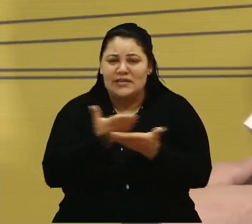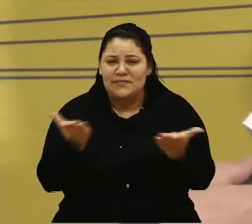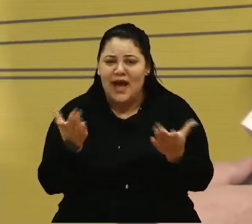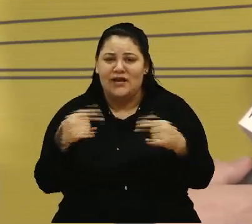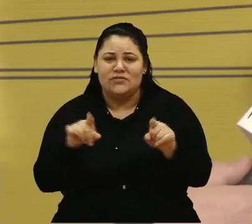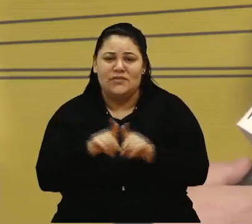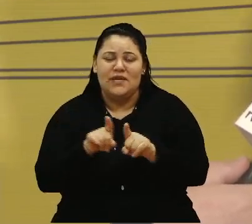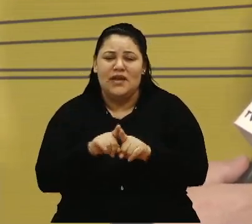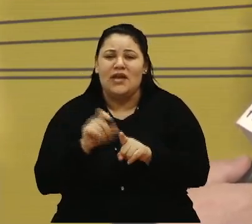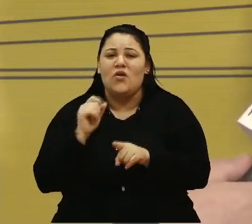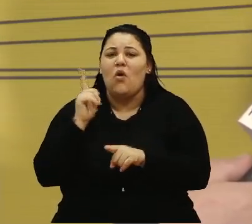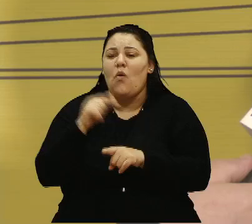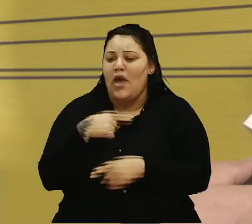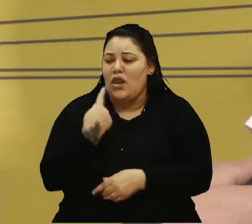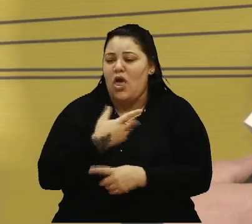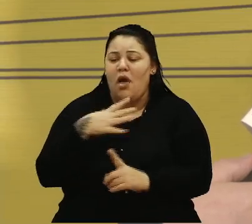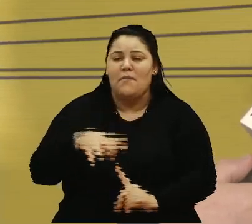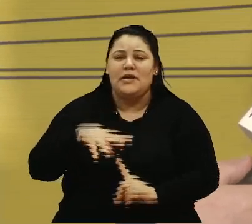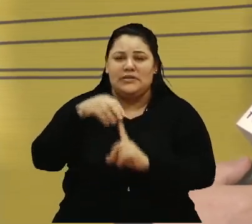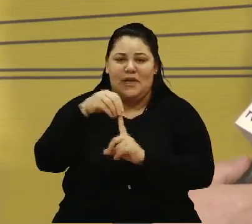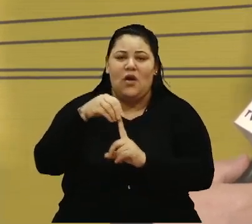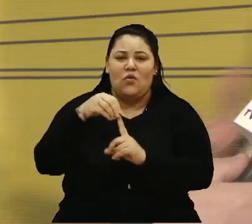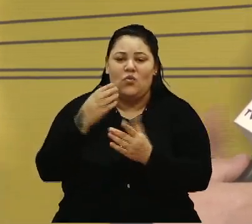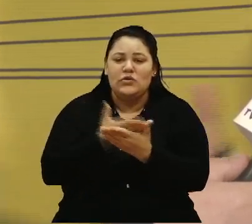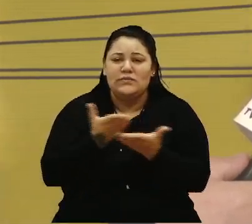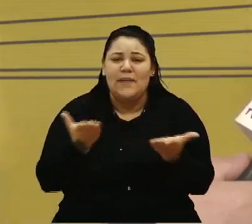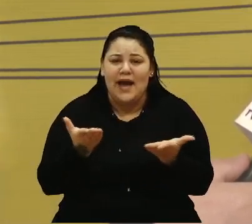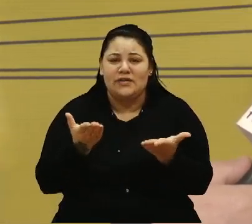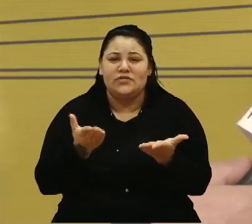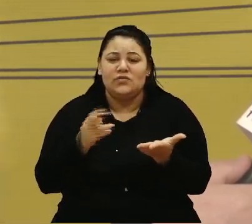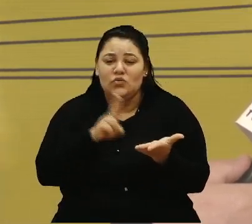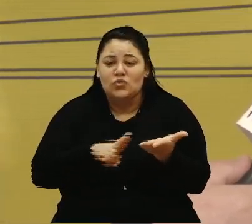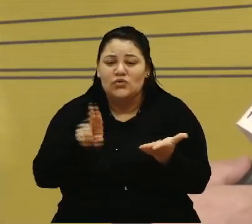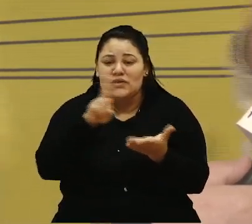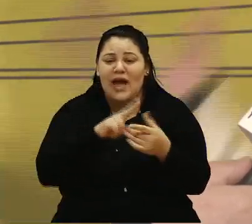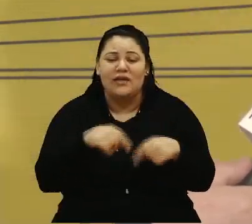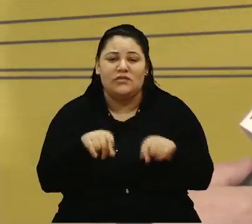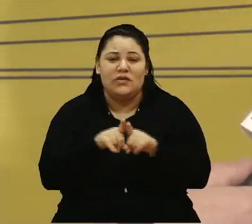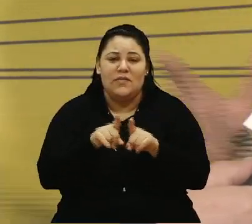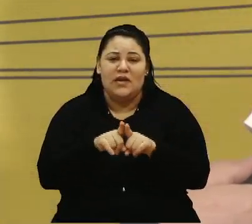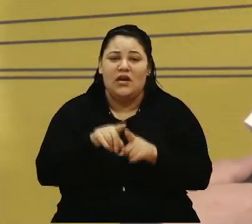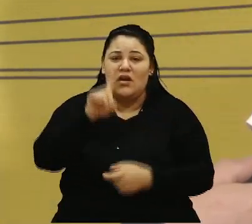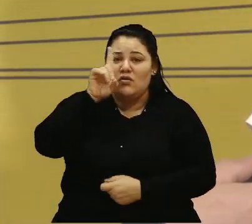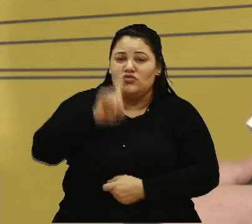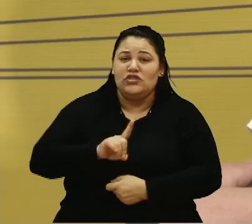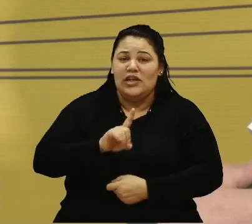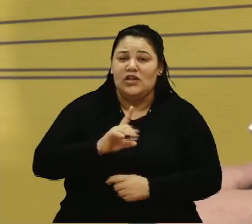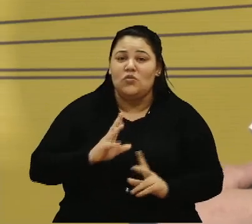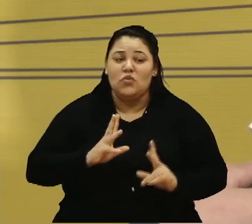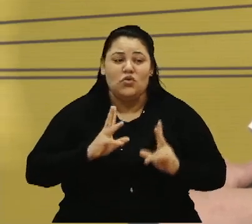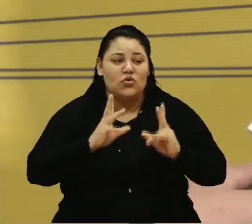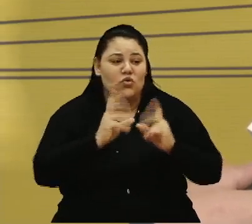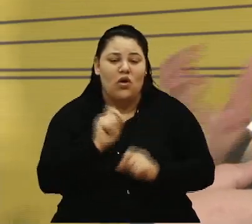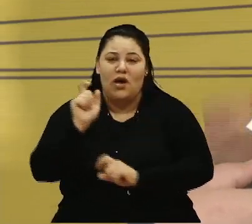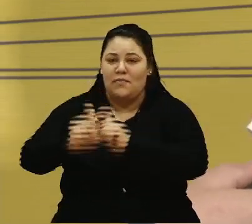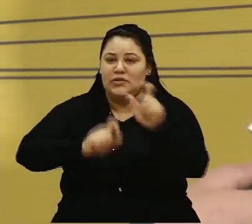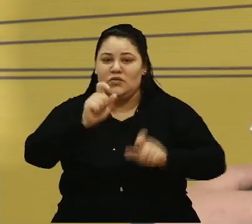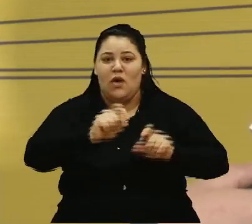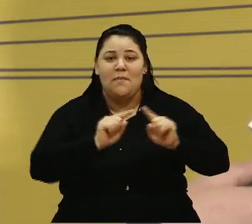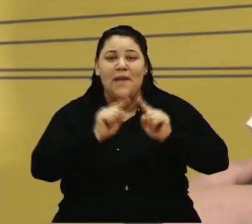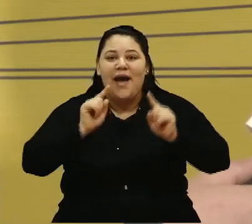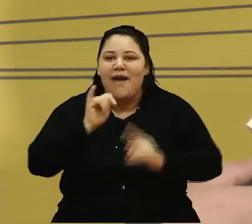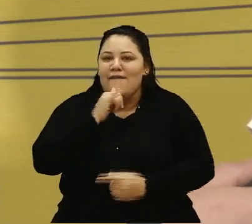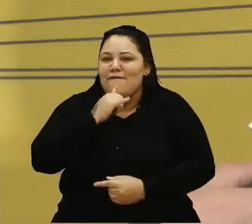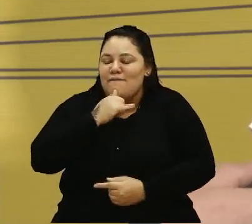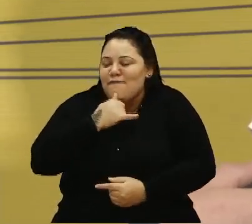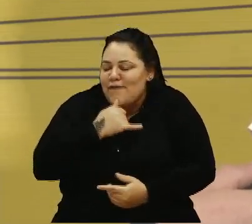e qual que é as nossas prioridades para com espaços que são ocupados como um direito por todas as pessoas, mas que, infelizmente, por